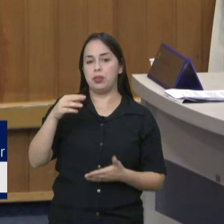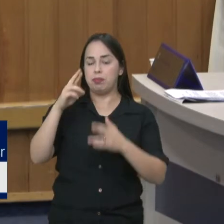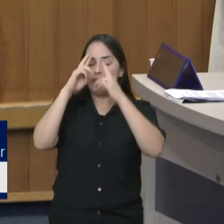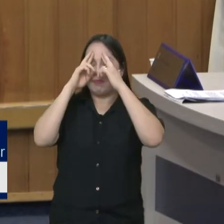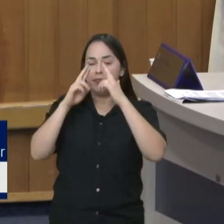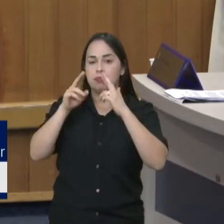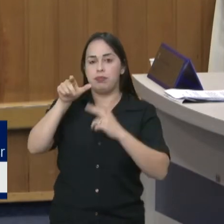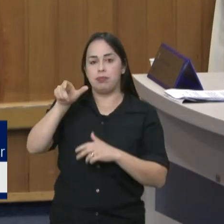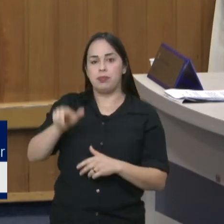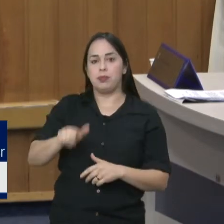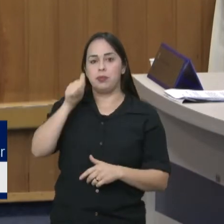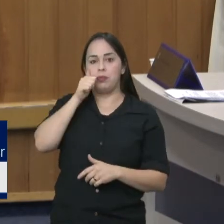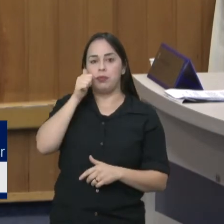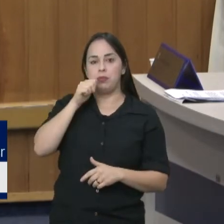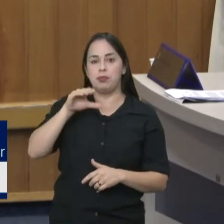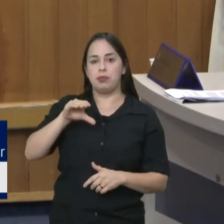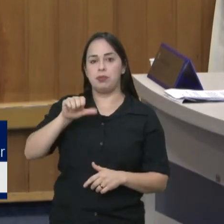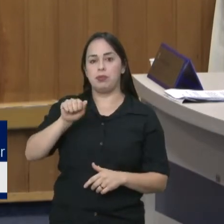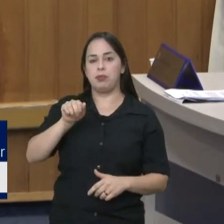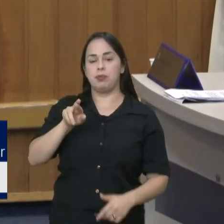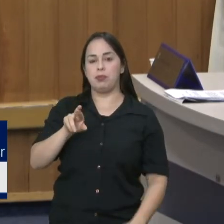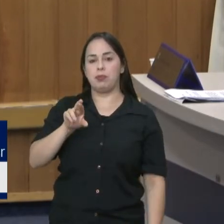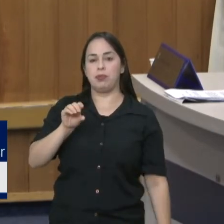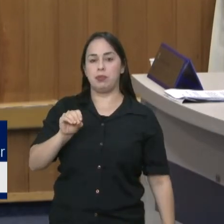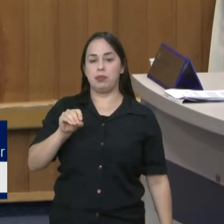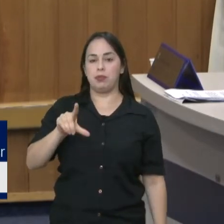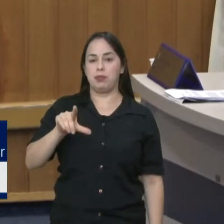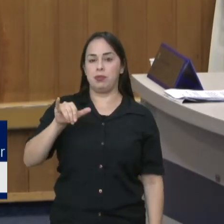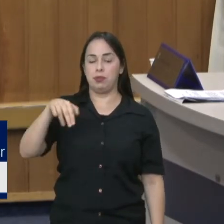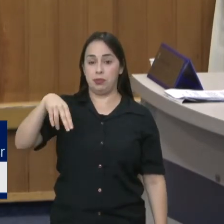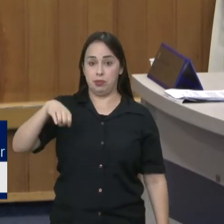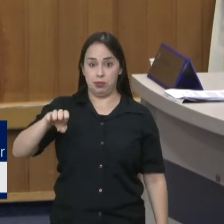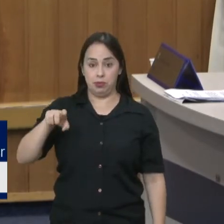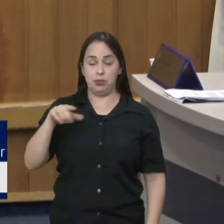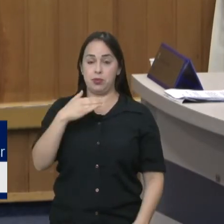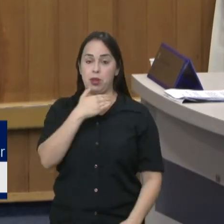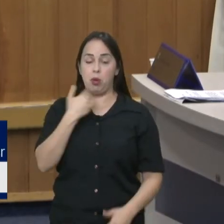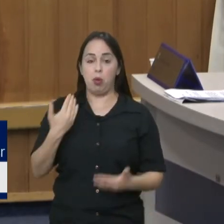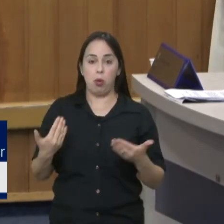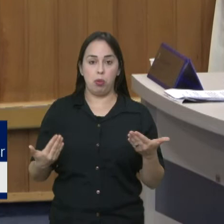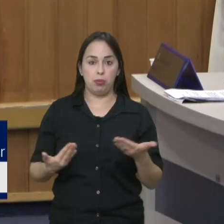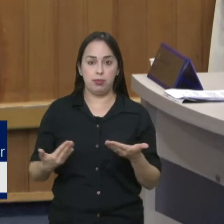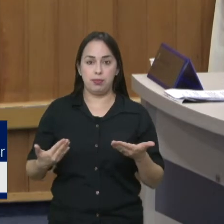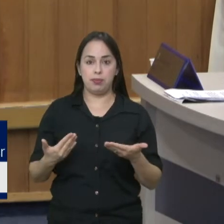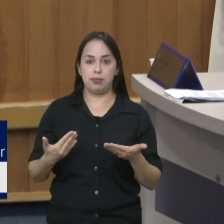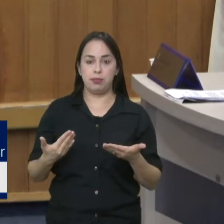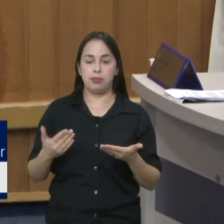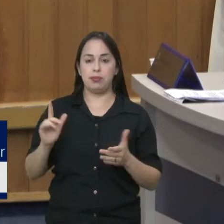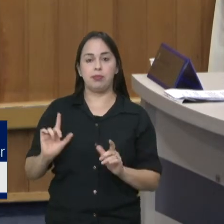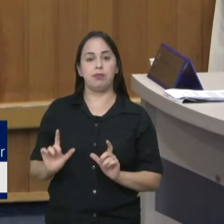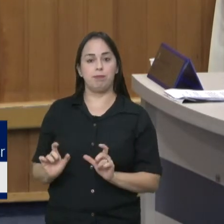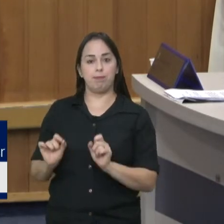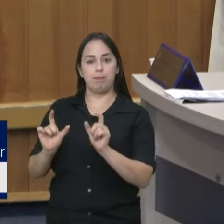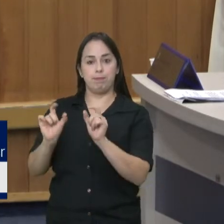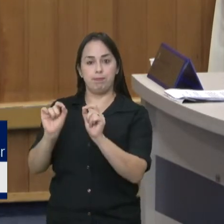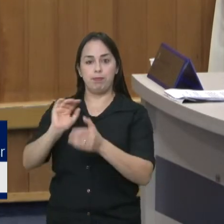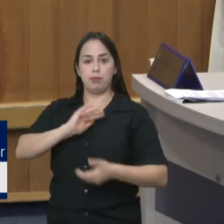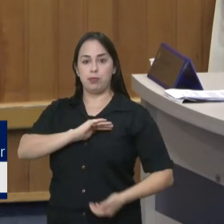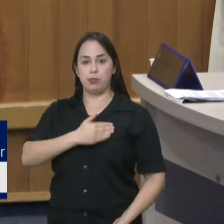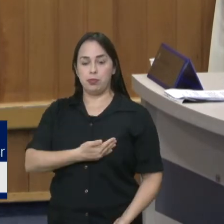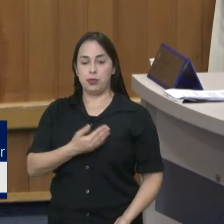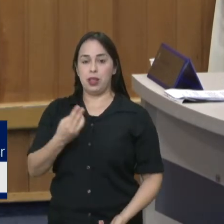Moraes. Faleceu hoje aos 44 anos, né? Vítima, ela teve câncer de mama,